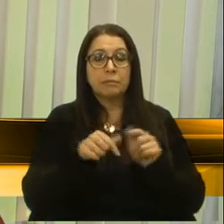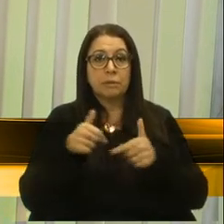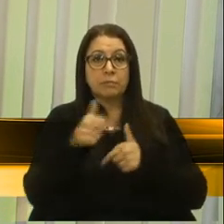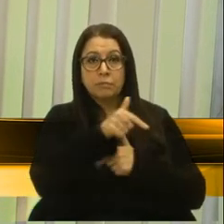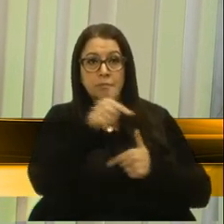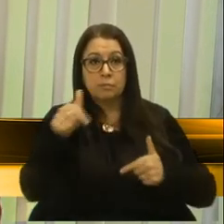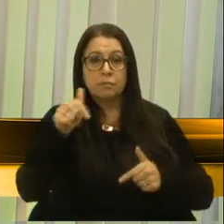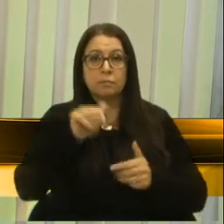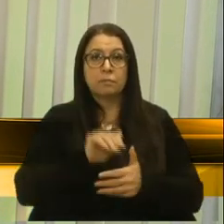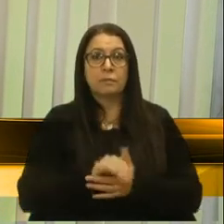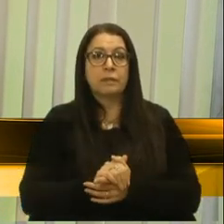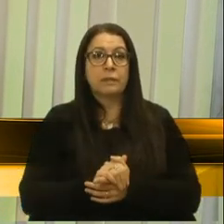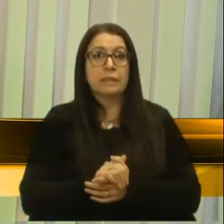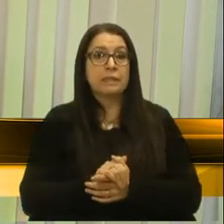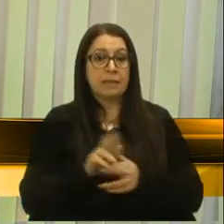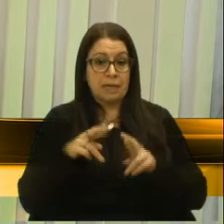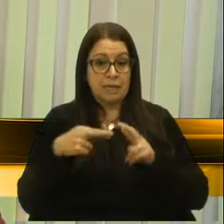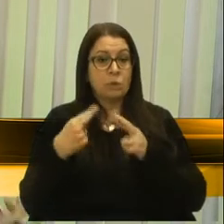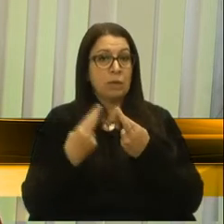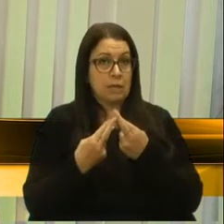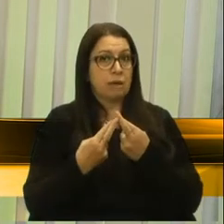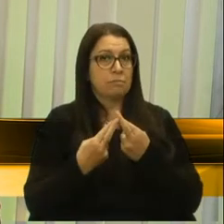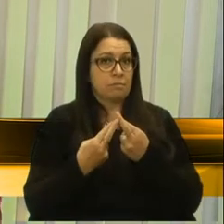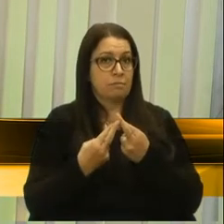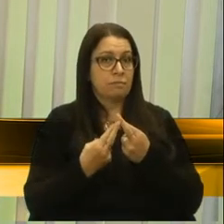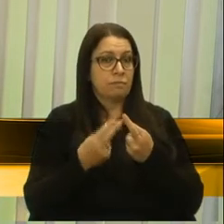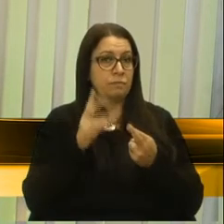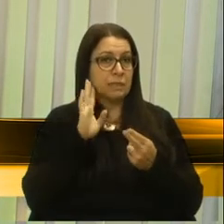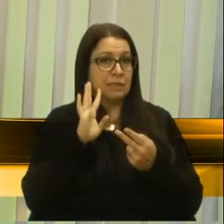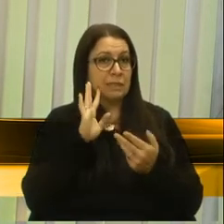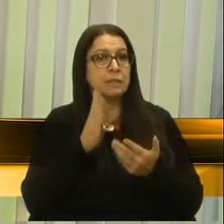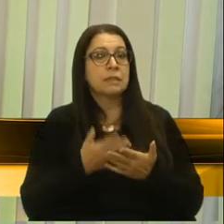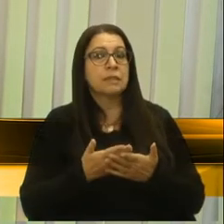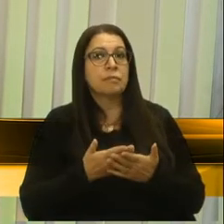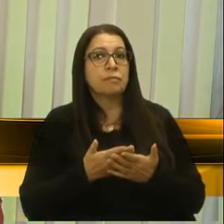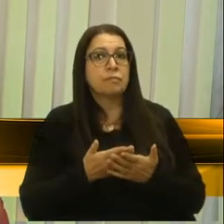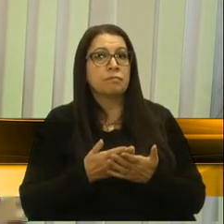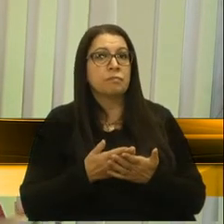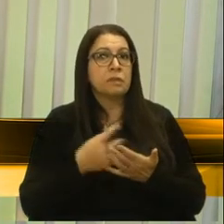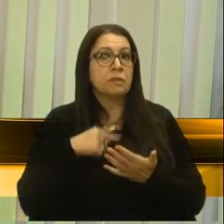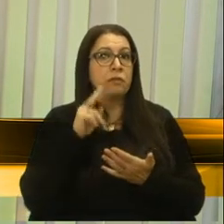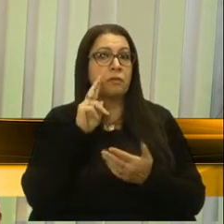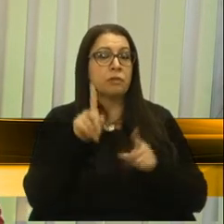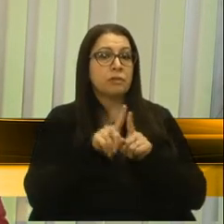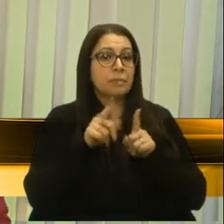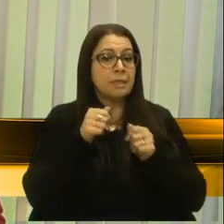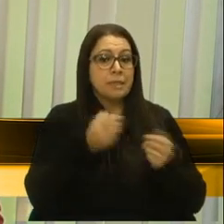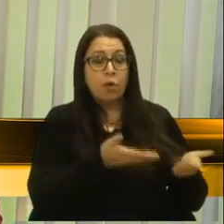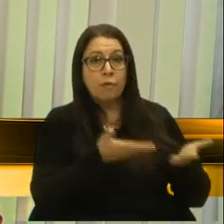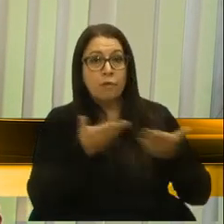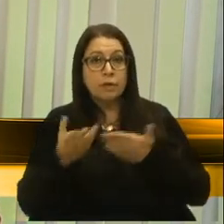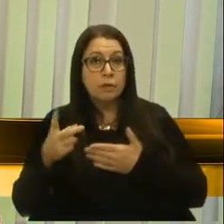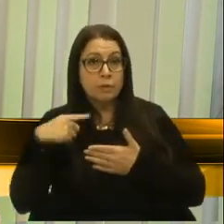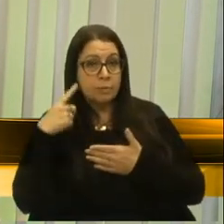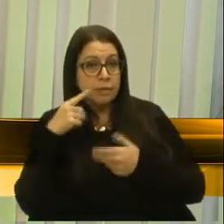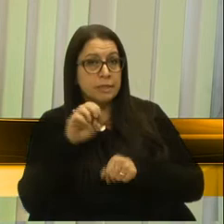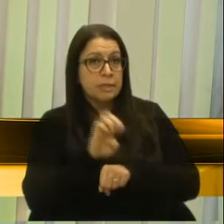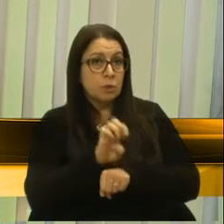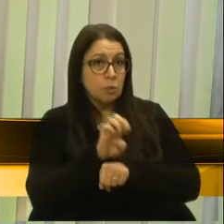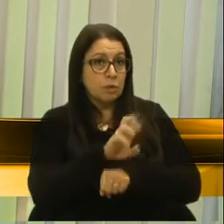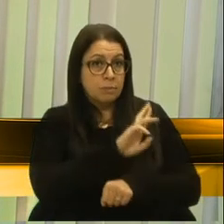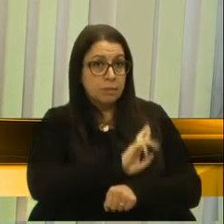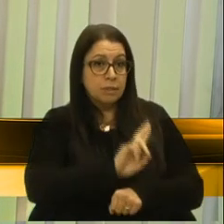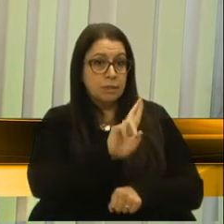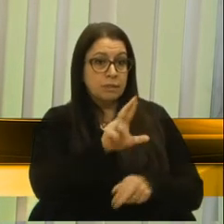né, essa reunião, ficou muito, muito legal. E eu vejo que a gente precisa convidar os deputados estaduais que representam a